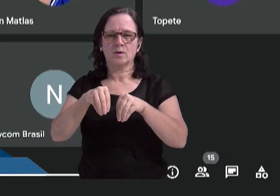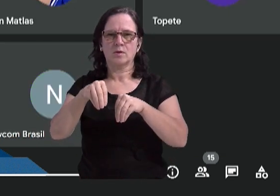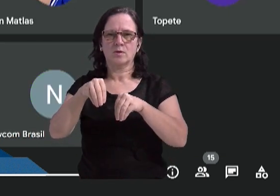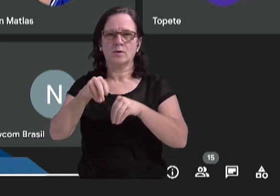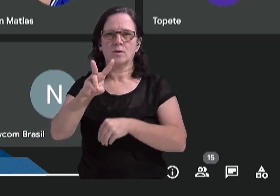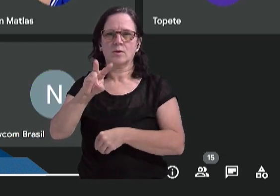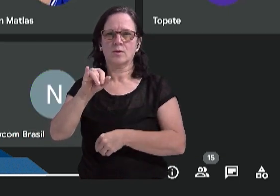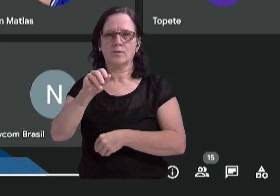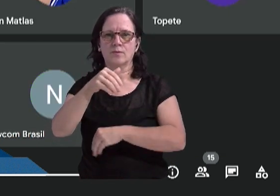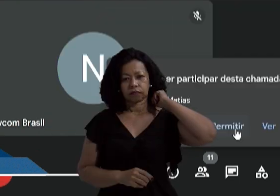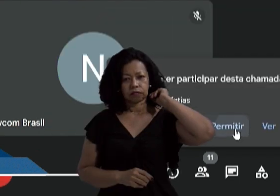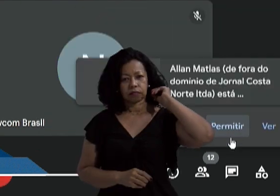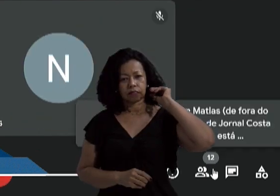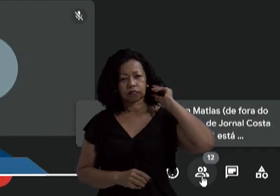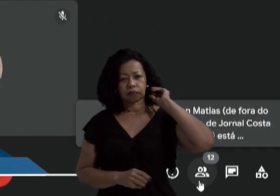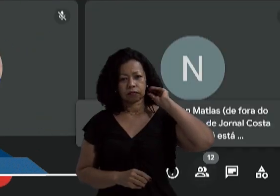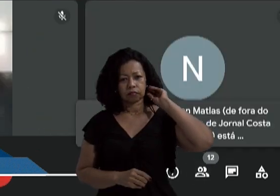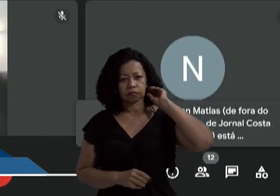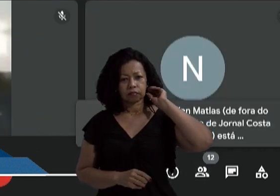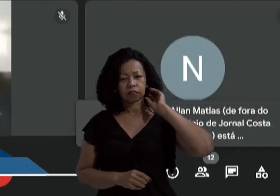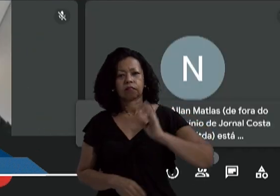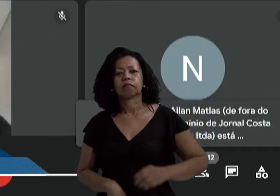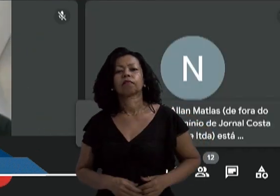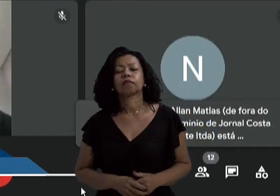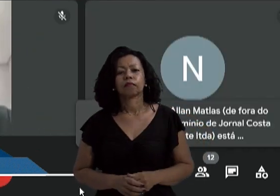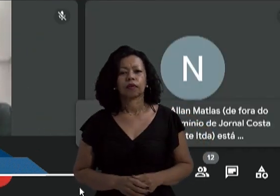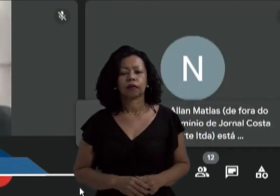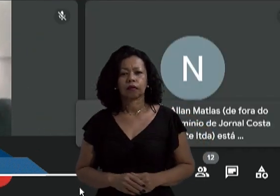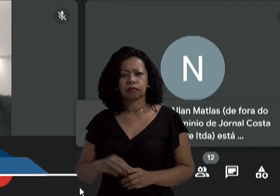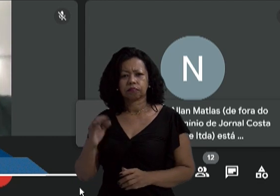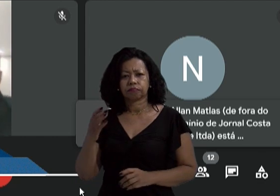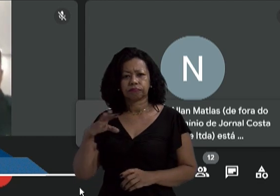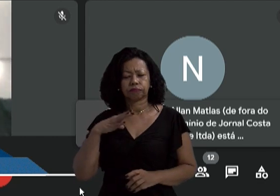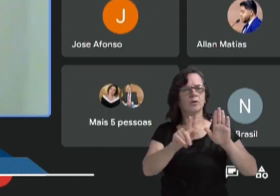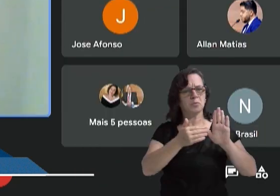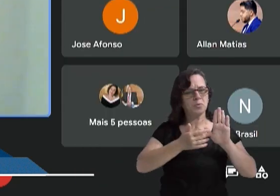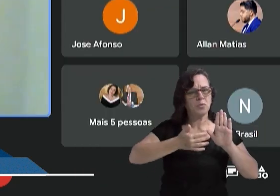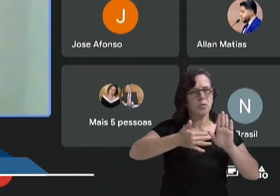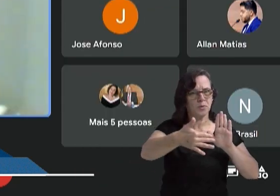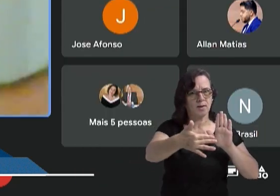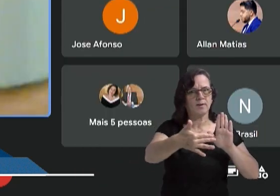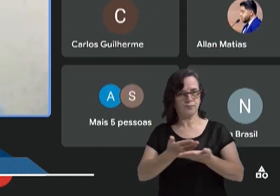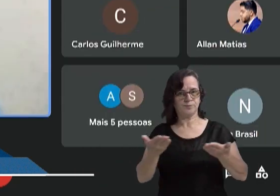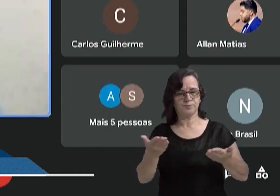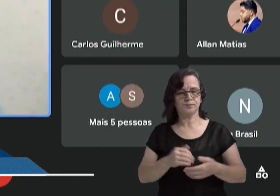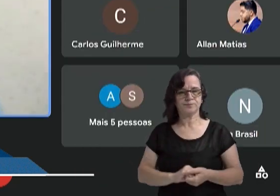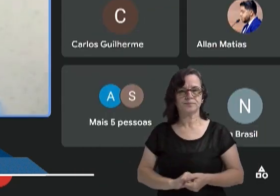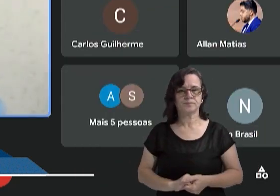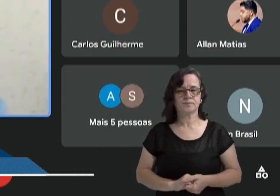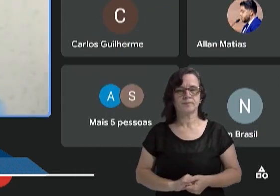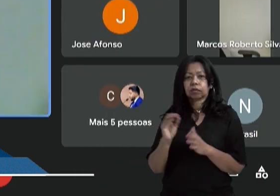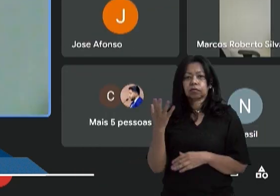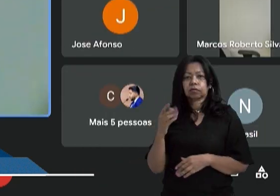vereador bancada ou pela mesa diretora ele pode ser feito de forma verbal ou escrita e precisa